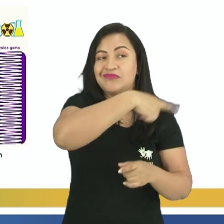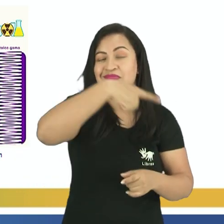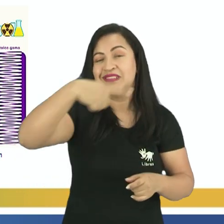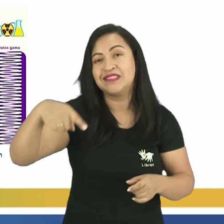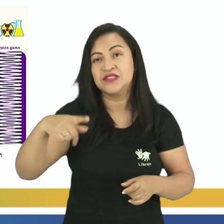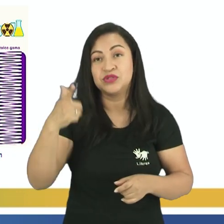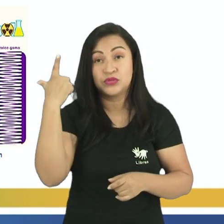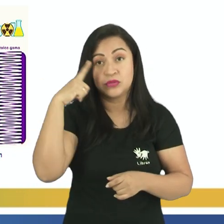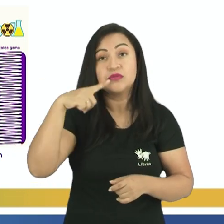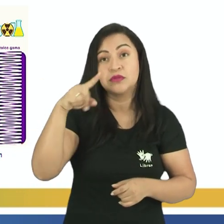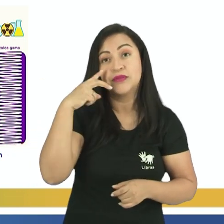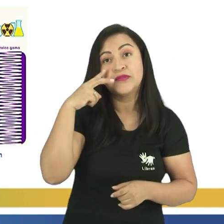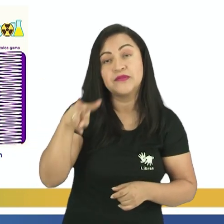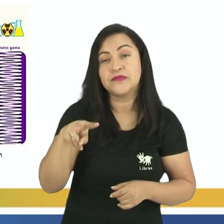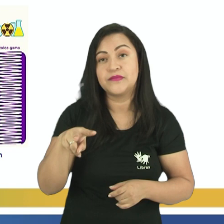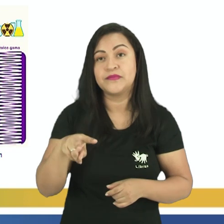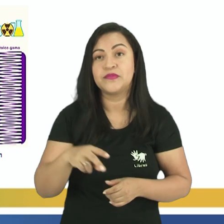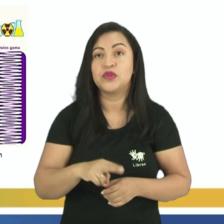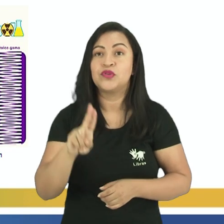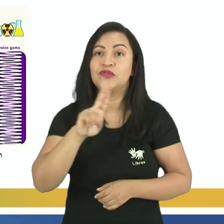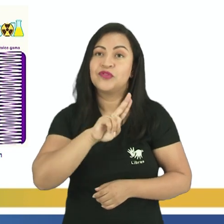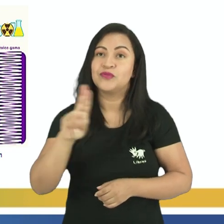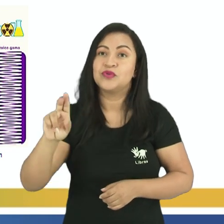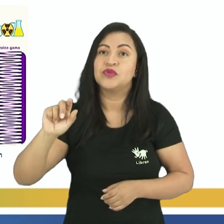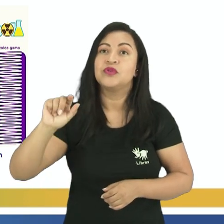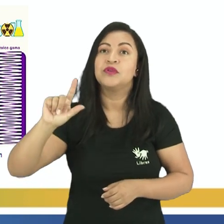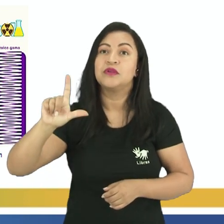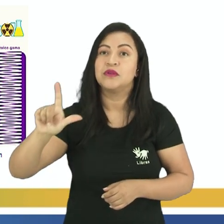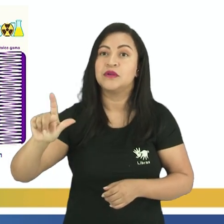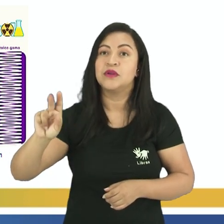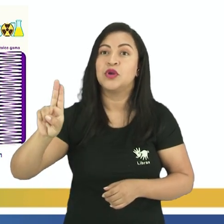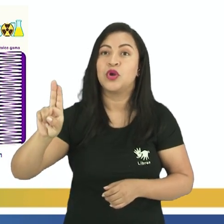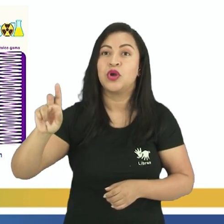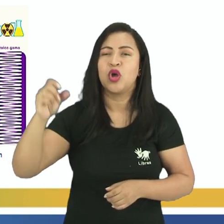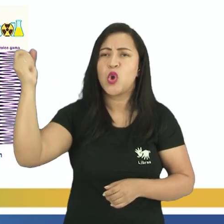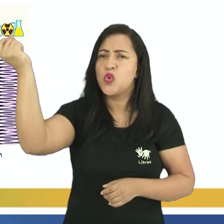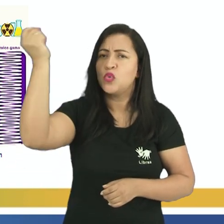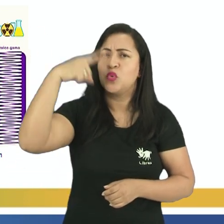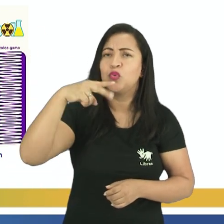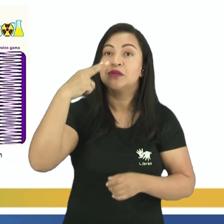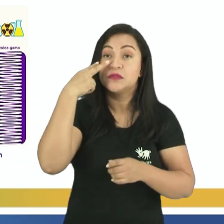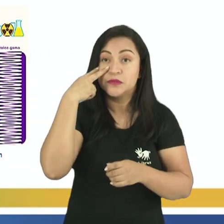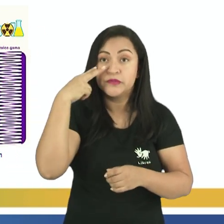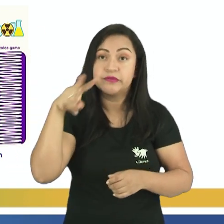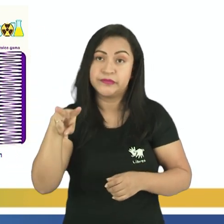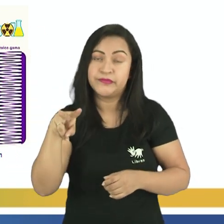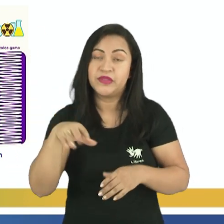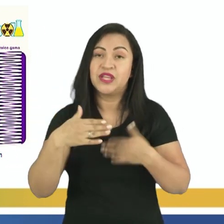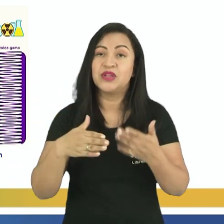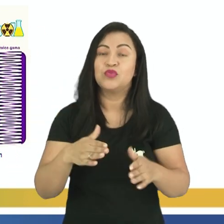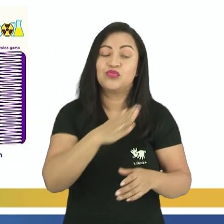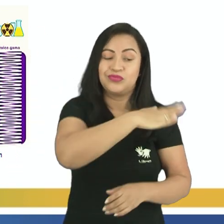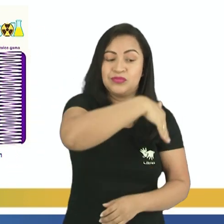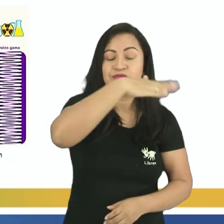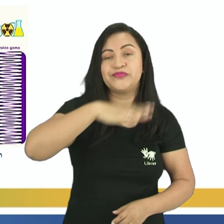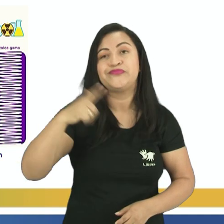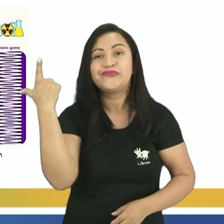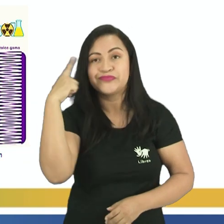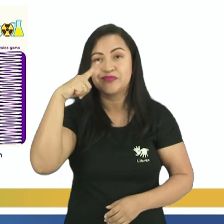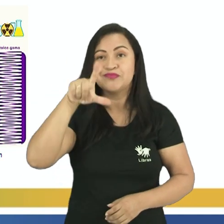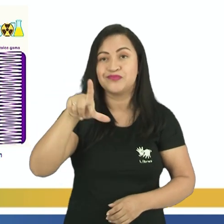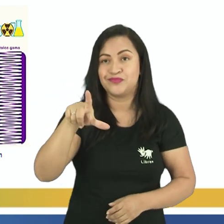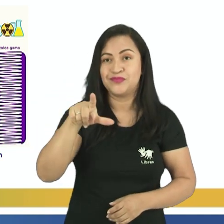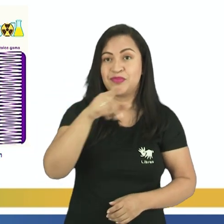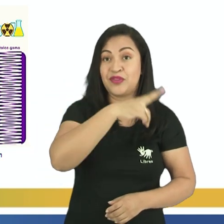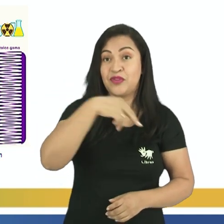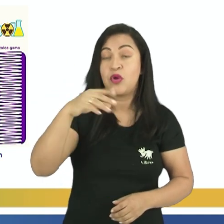consegue visualizar, nós chamamos de luz visível. Então, todas as ondas que têm uma frequência maior ou